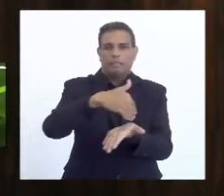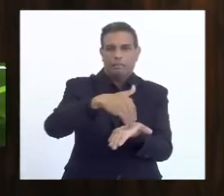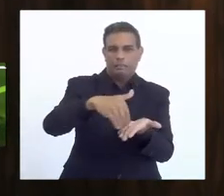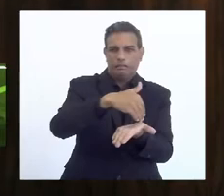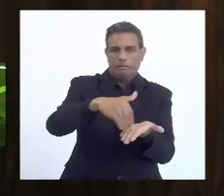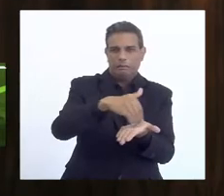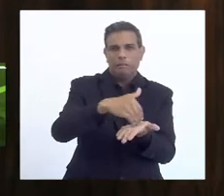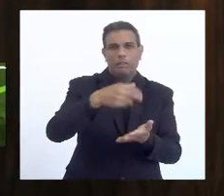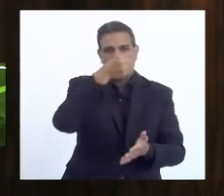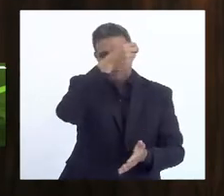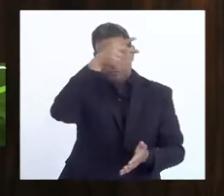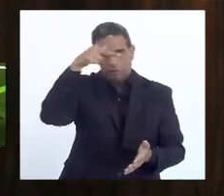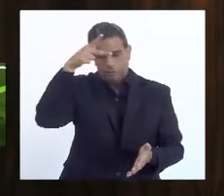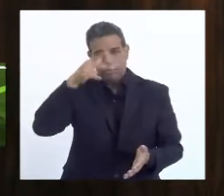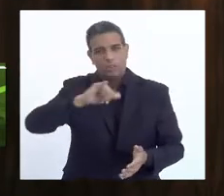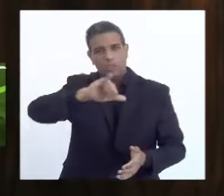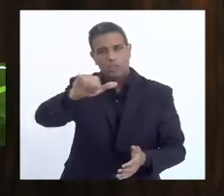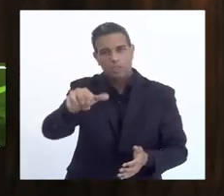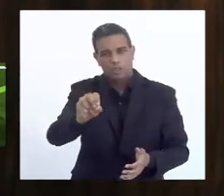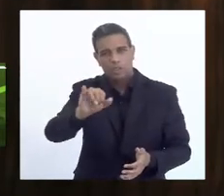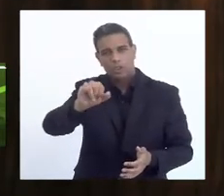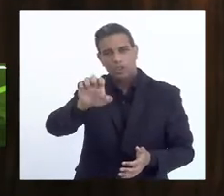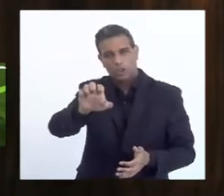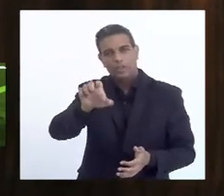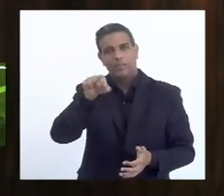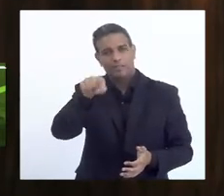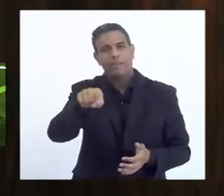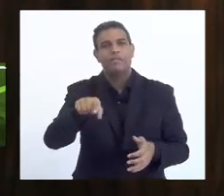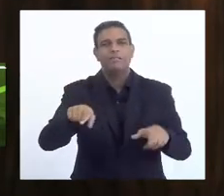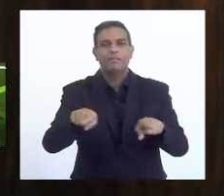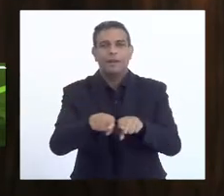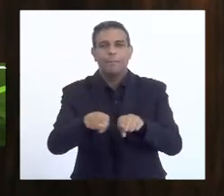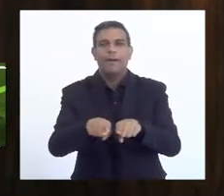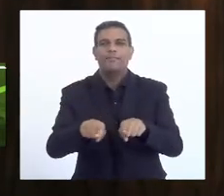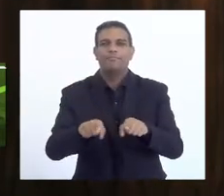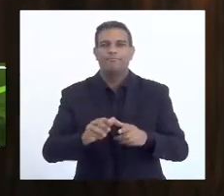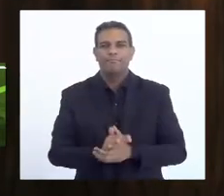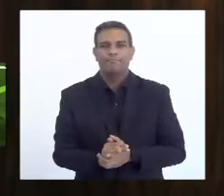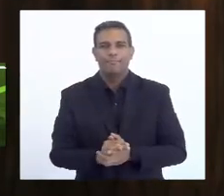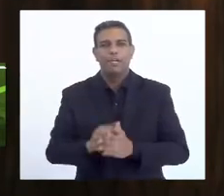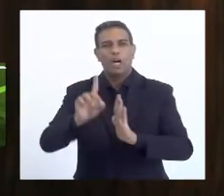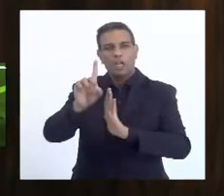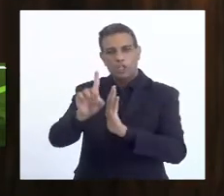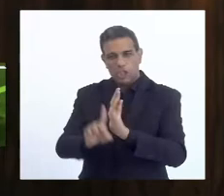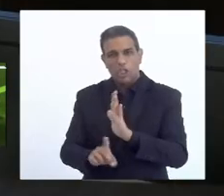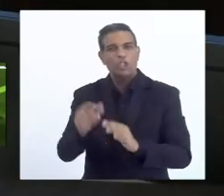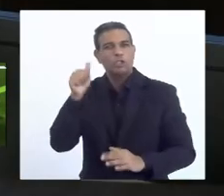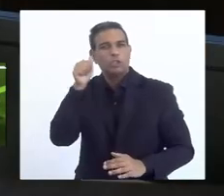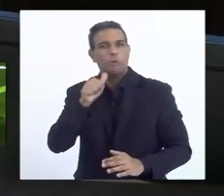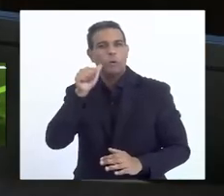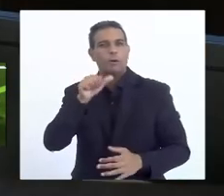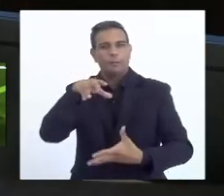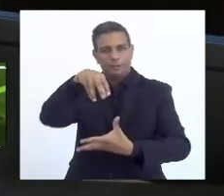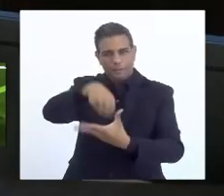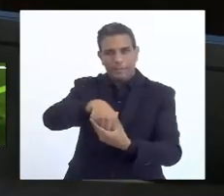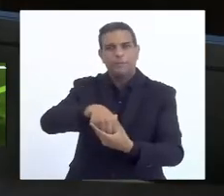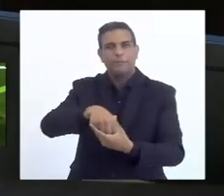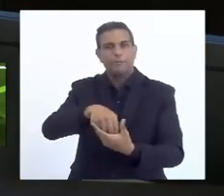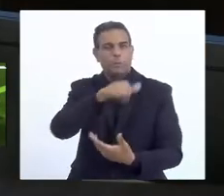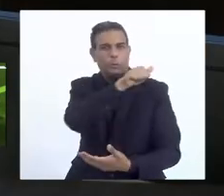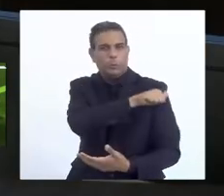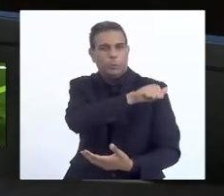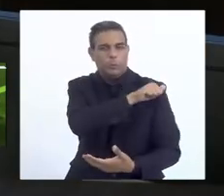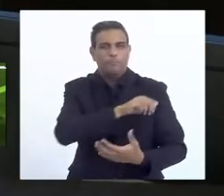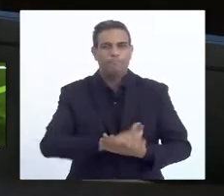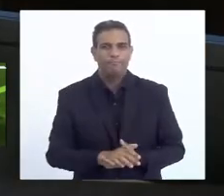secretária Joyce Trindade, secretária do Direito da Mulher aqui no município do Rio de Janeiro,